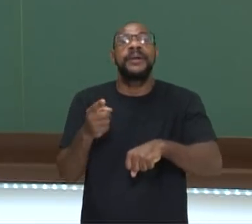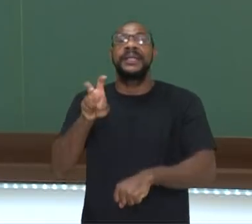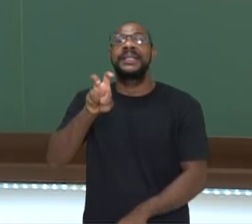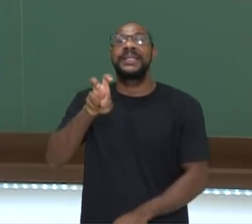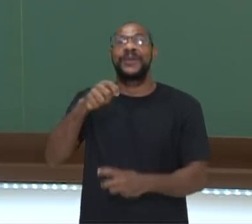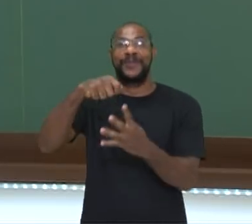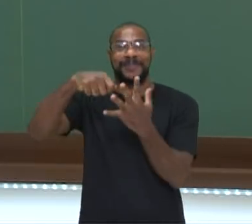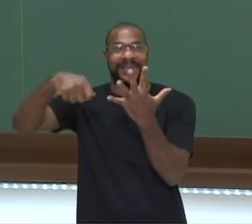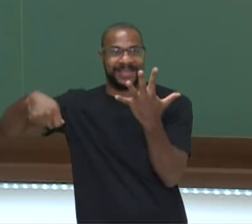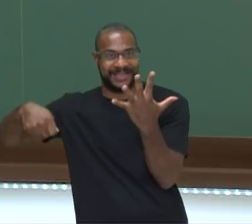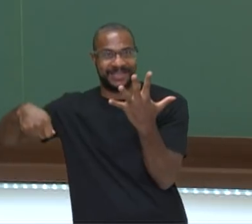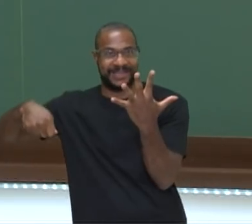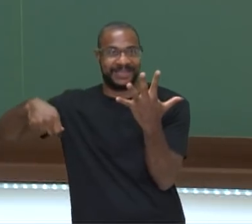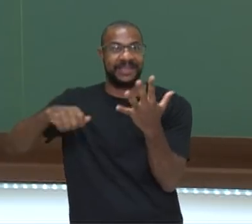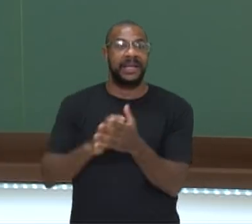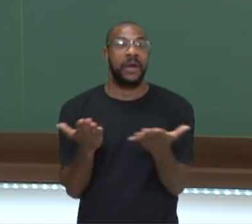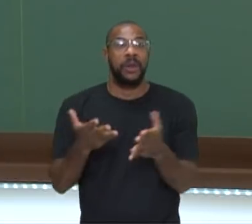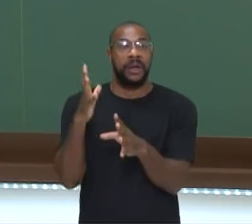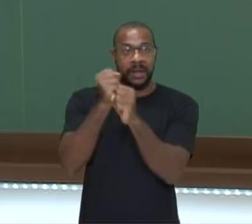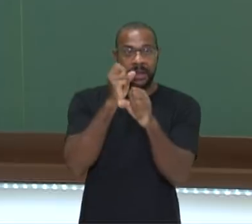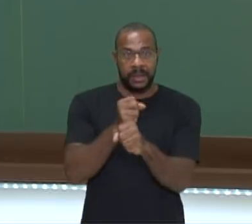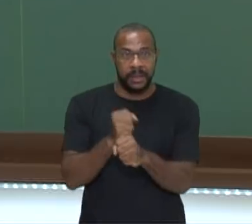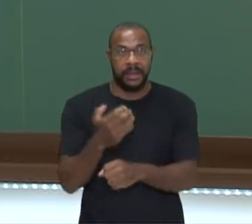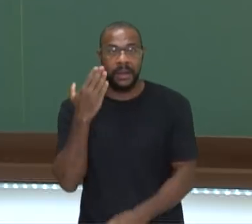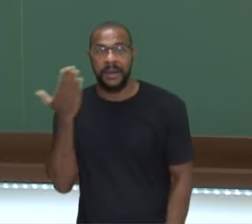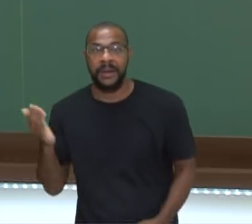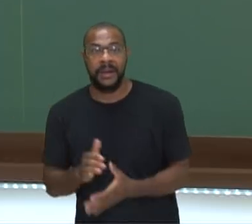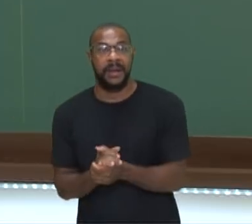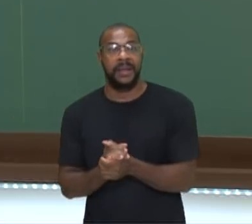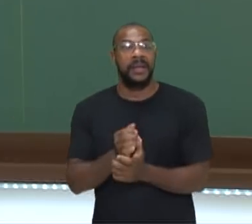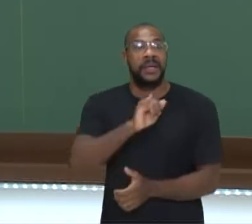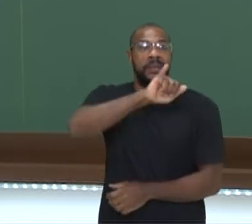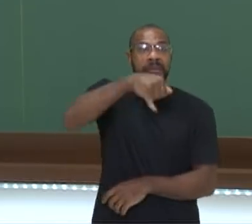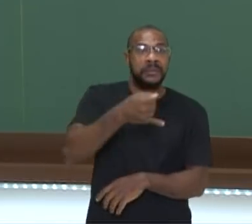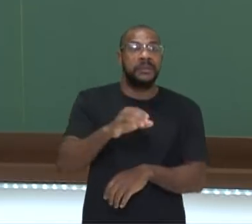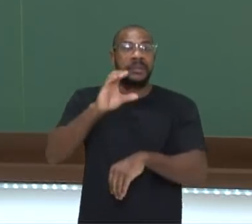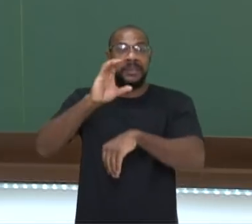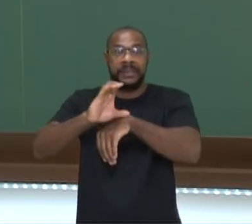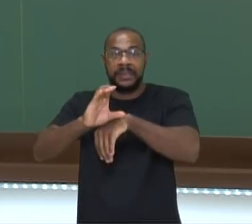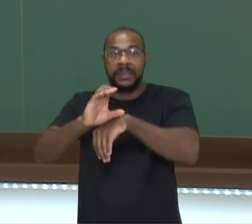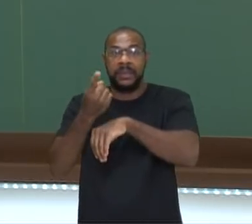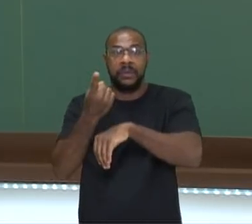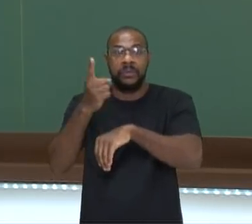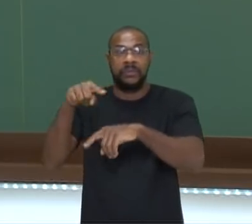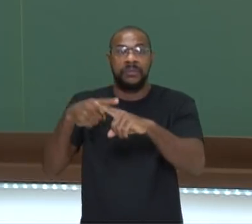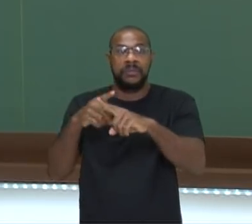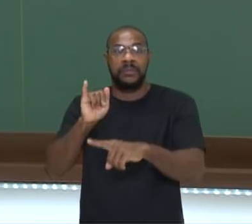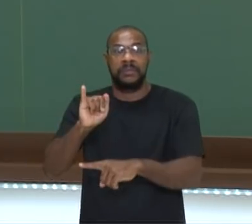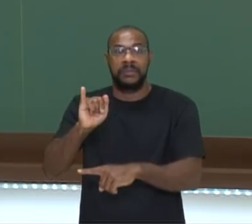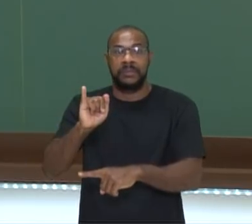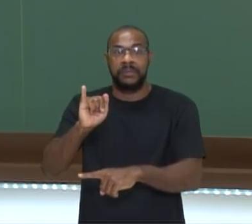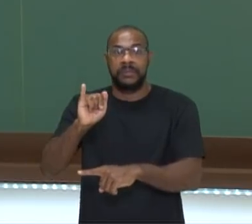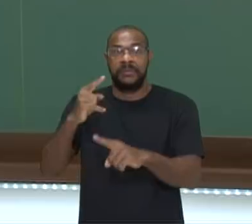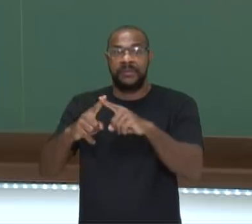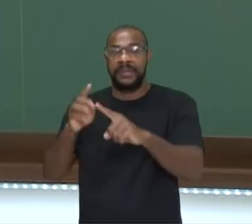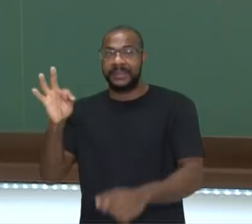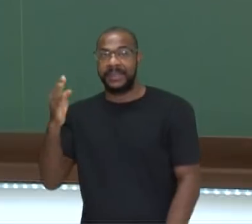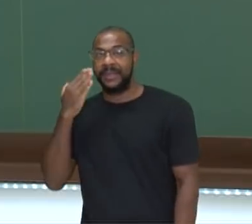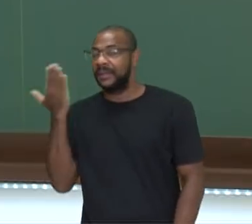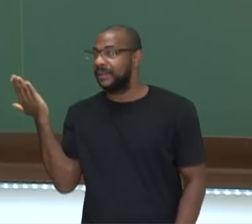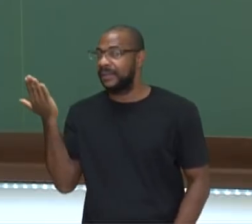gente vai fazer o cálculo. O capital é 1,3 do capital inicial, vezes a taxa, que é